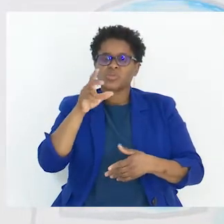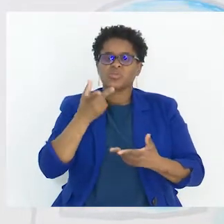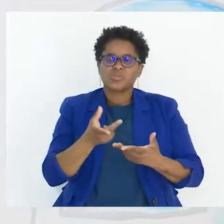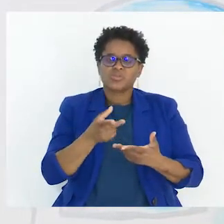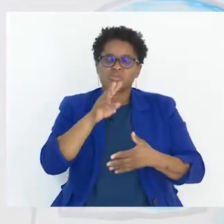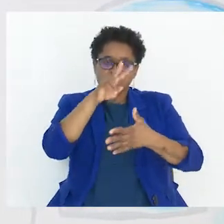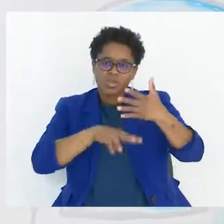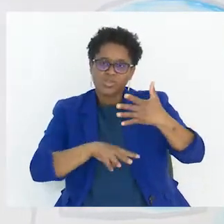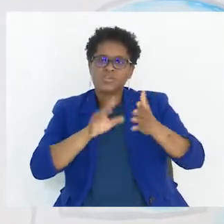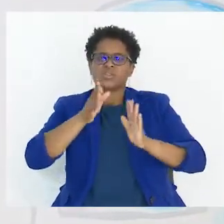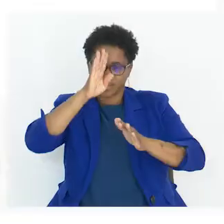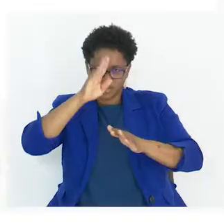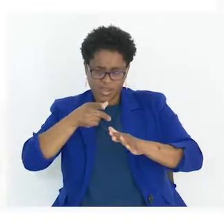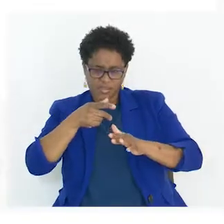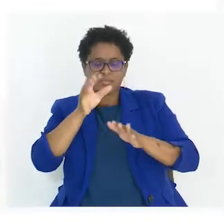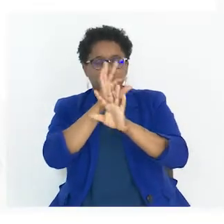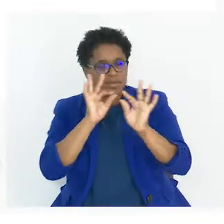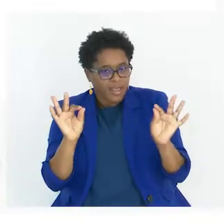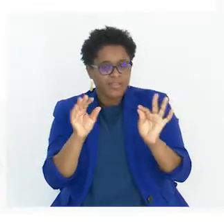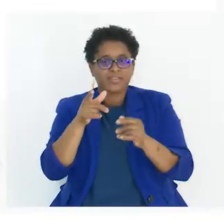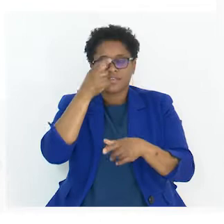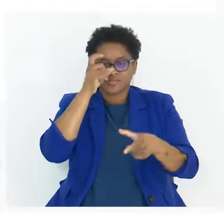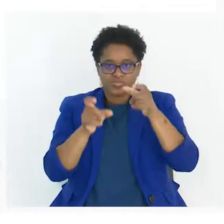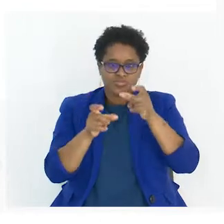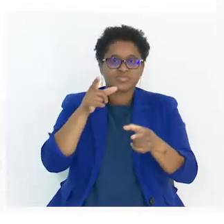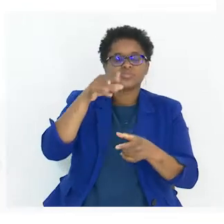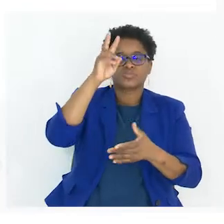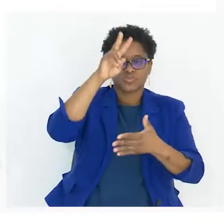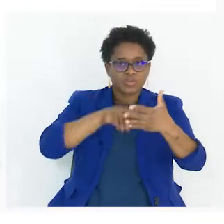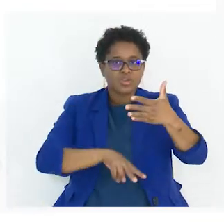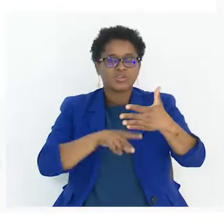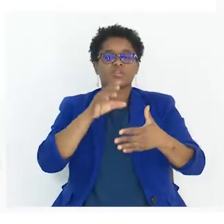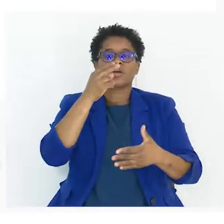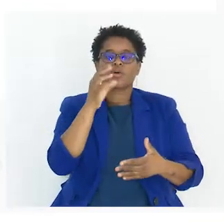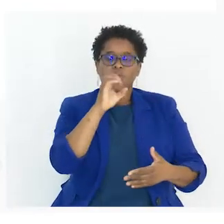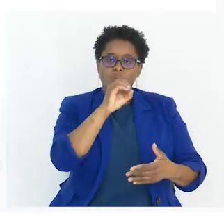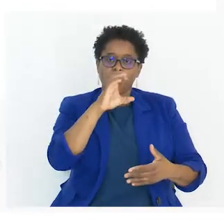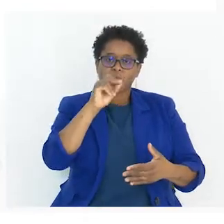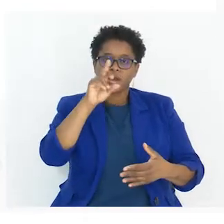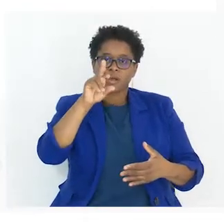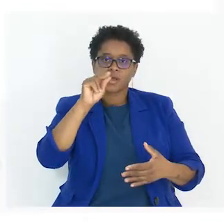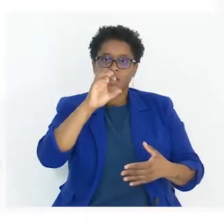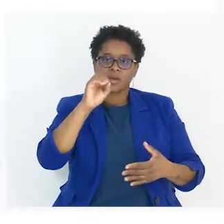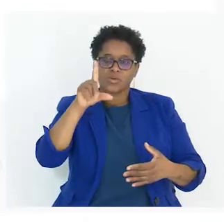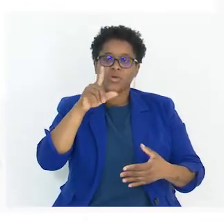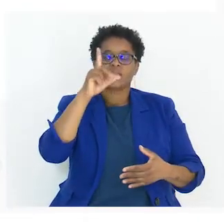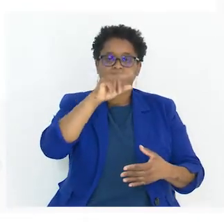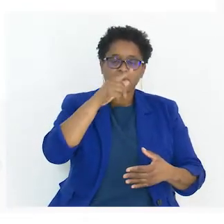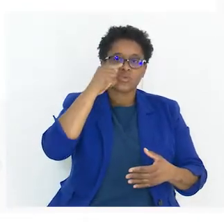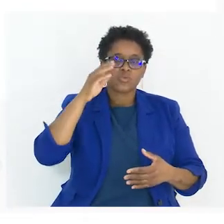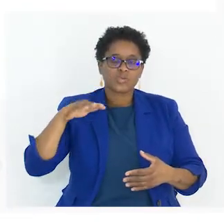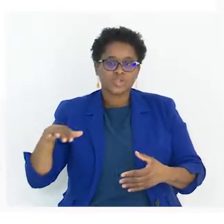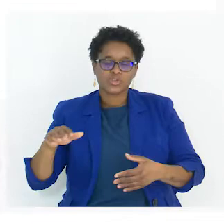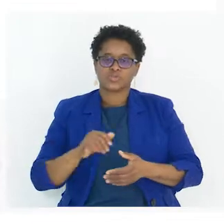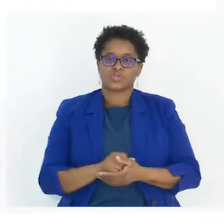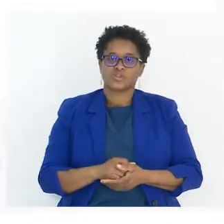sabem? Excelente! As personagens do texto são o caracol e os meninos. Ótimo,